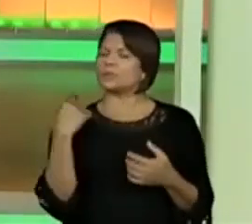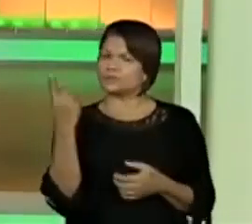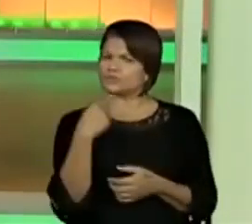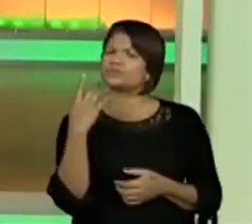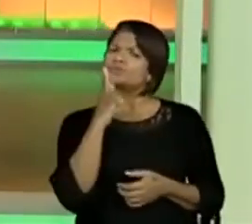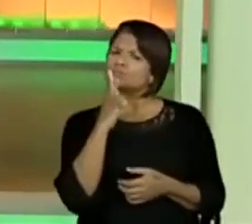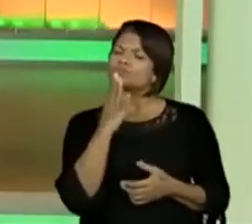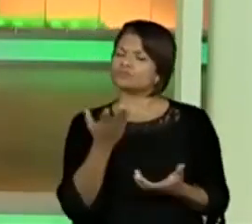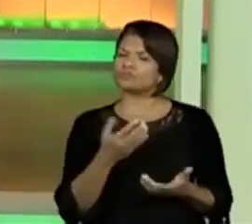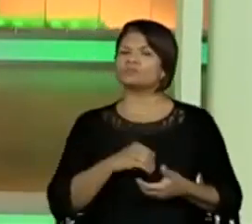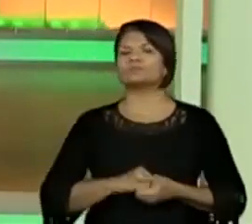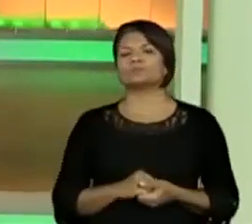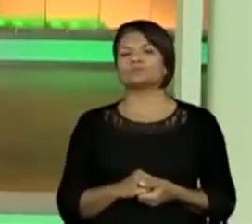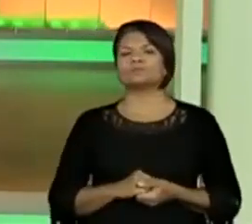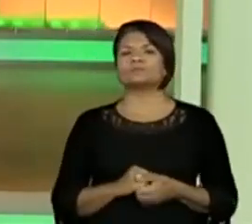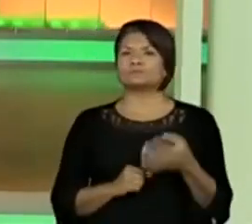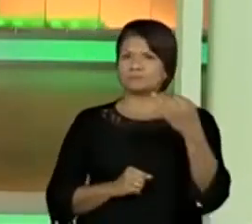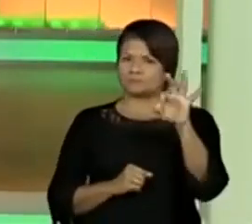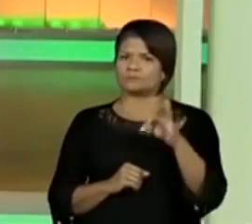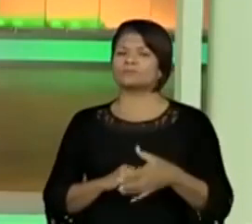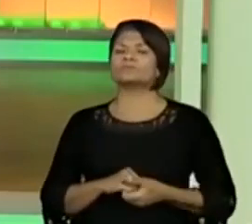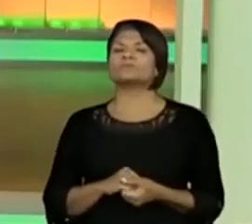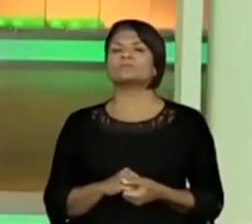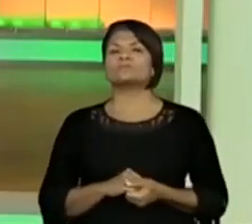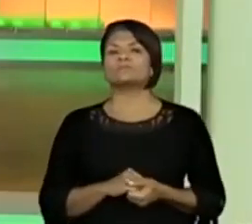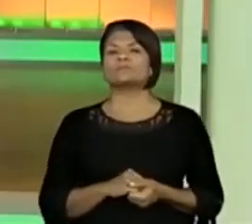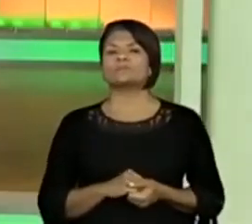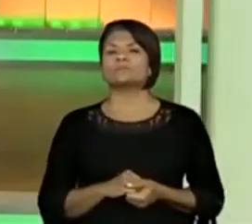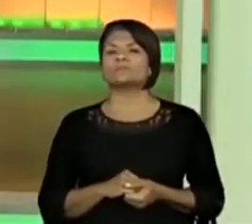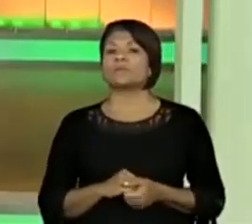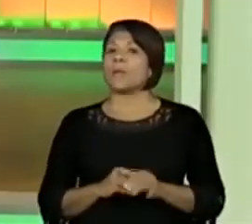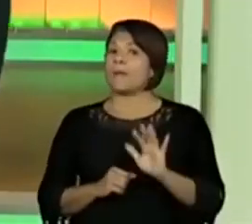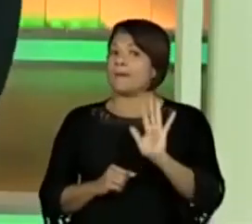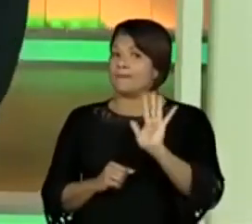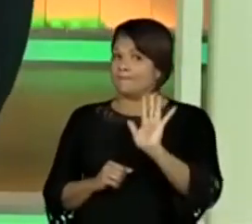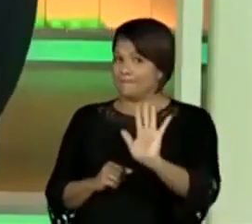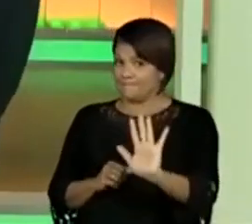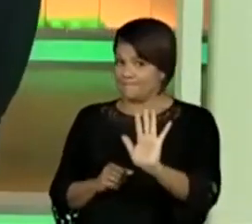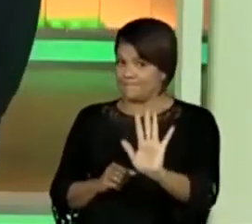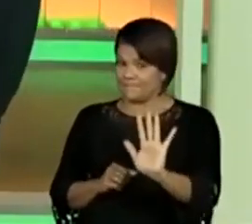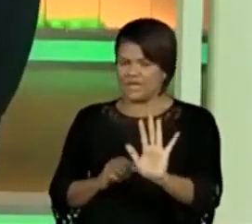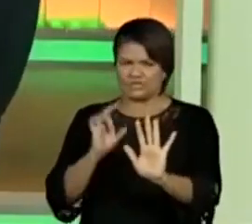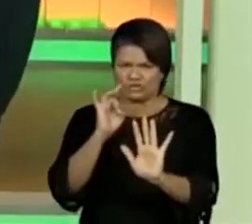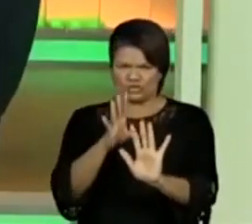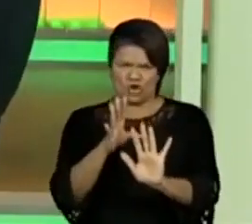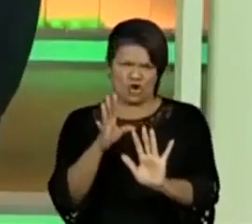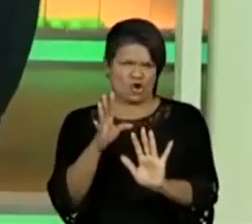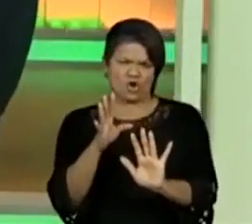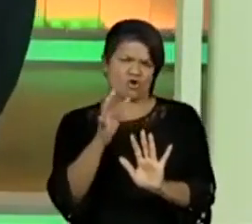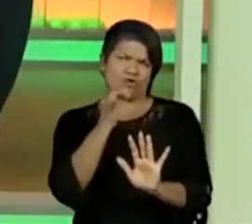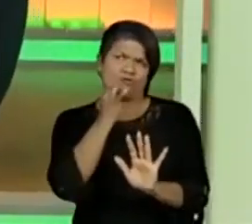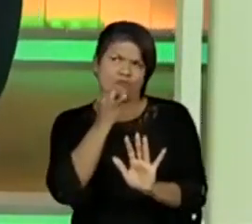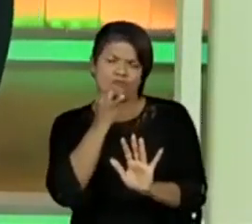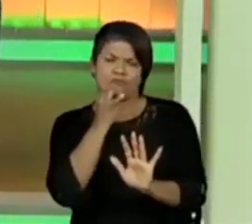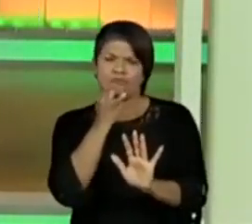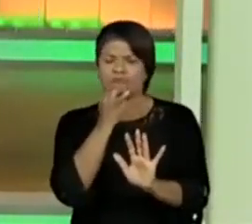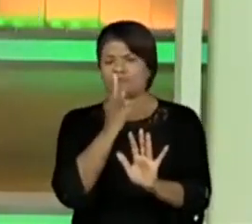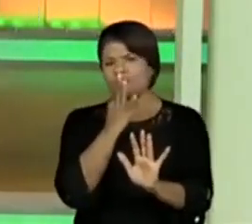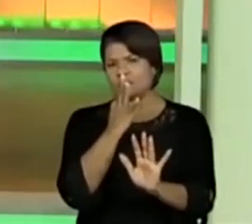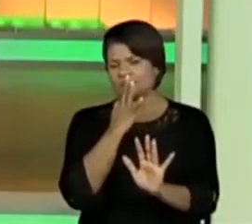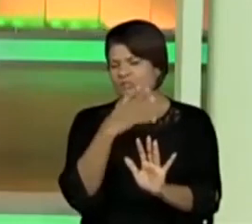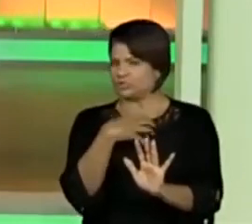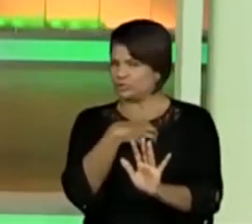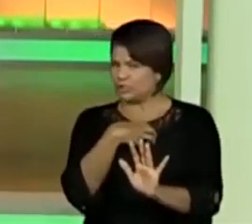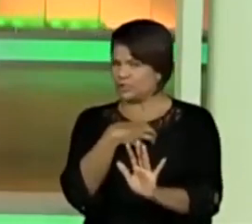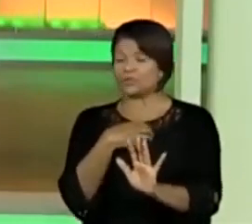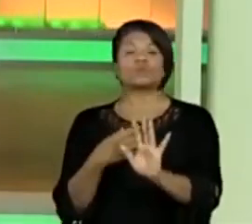conhecimento, certo? Então, mais do que a gente só conhecer o gênero, né, vou voltar um pouquinho